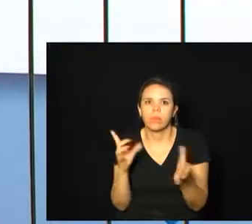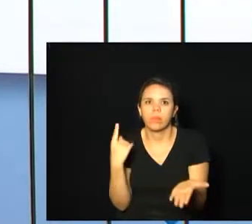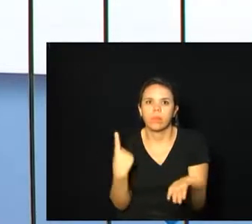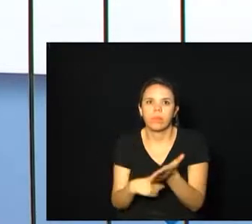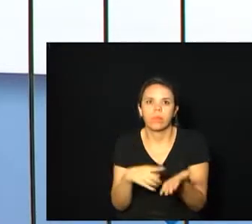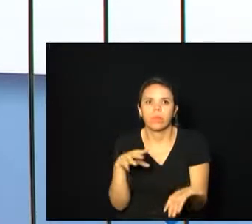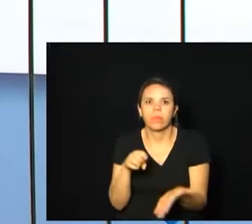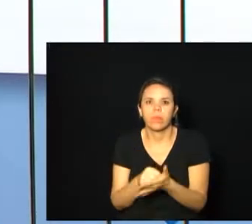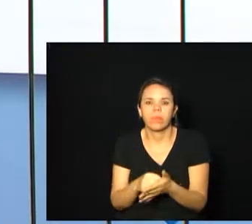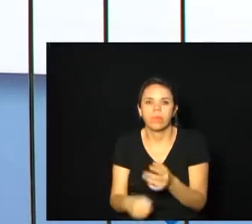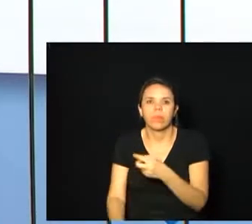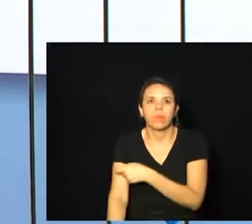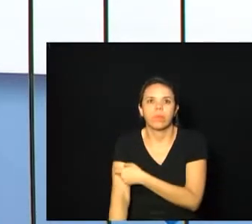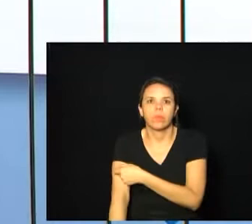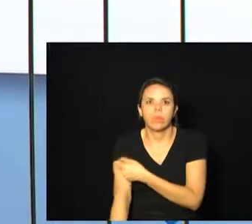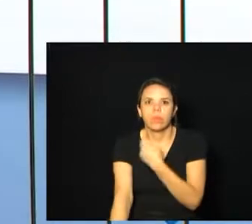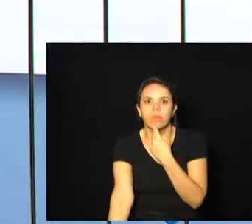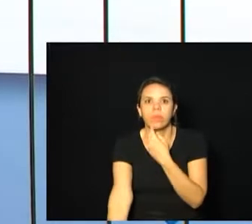Agenda Vacina